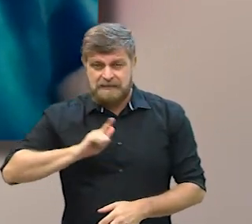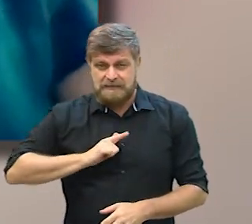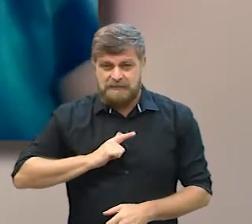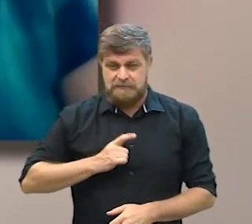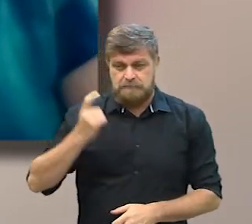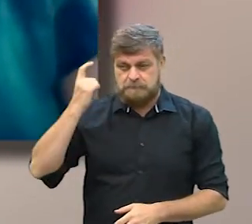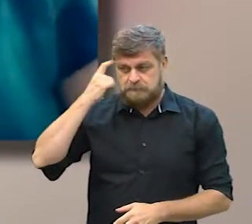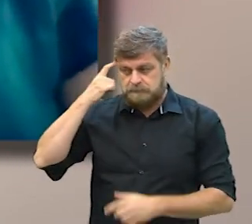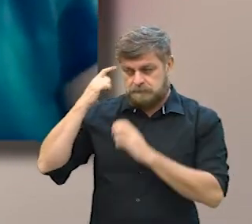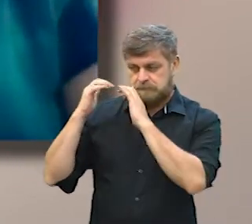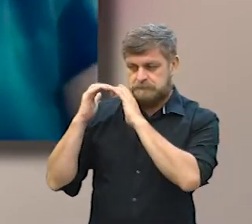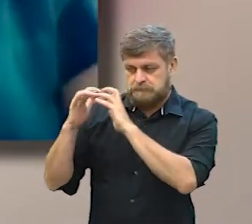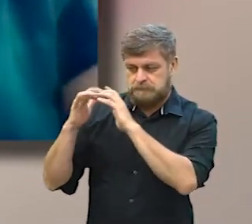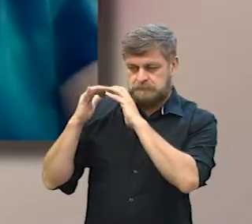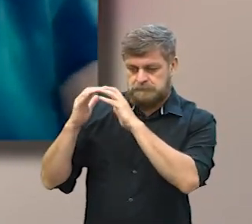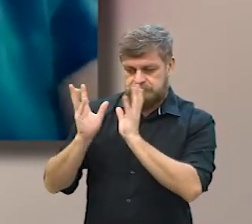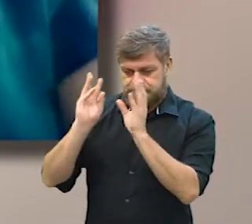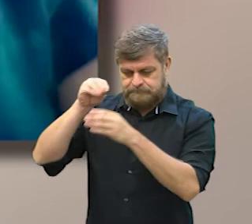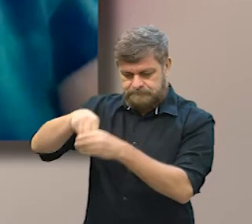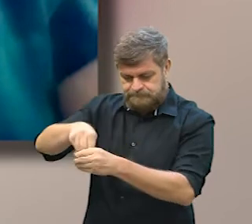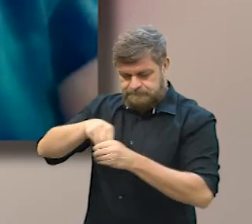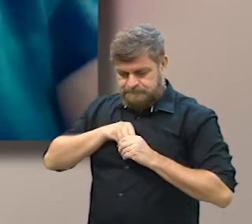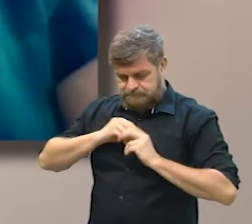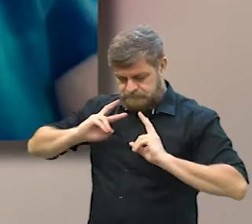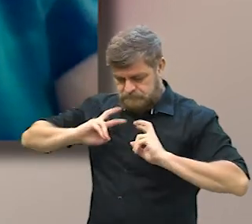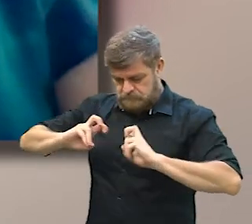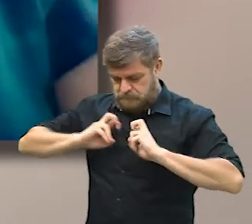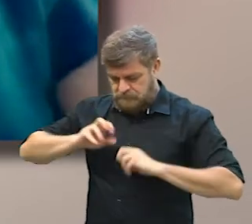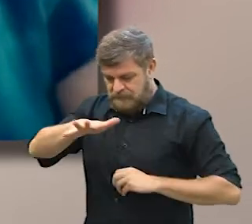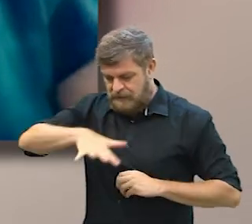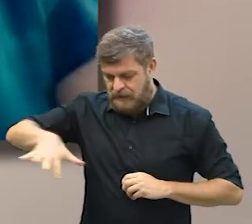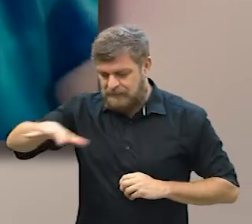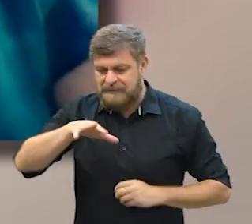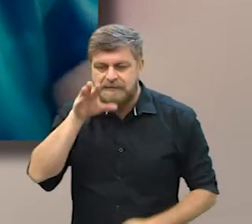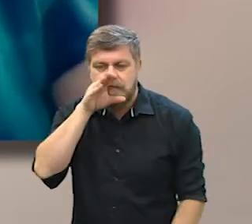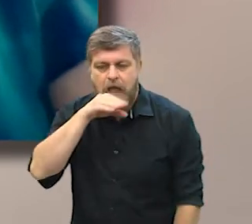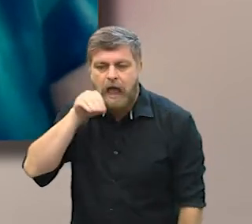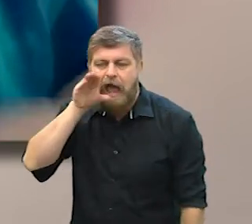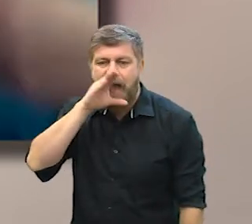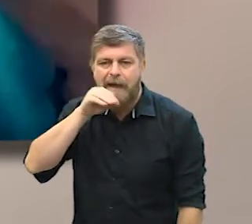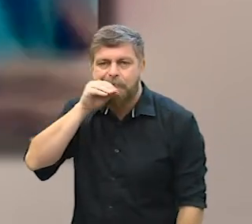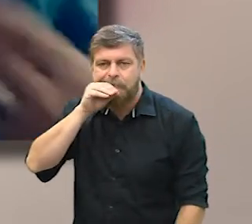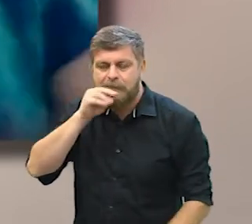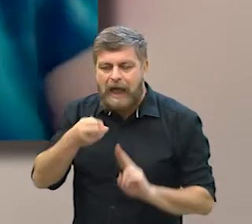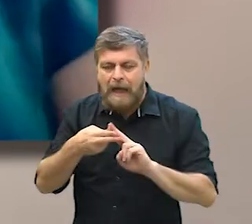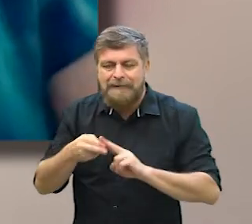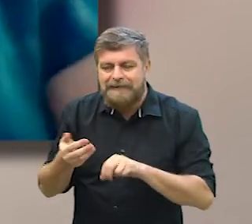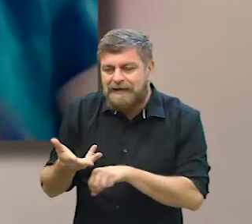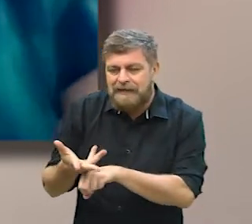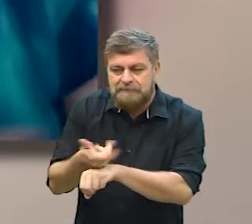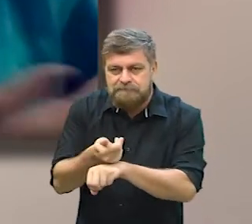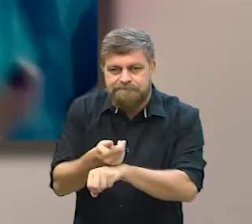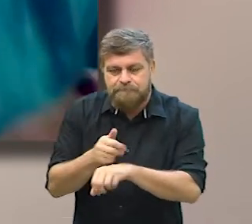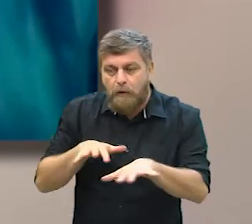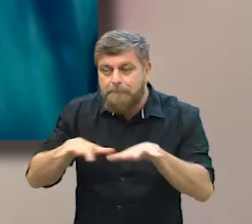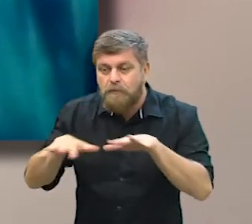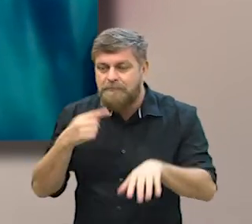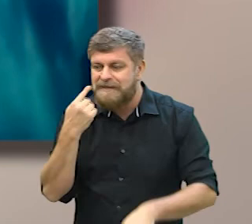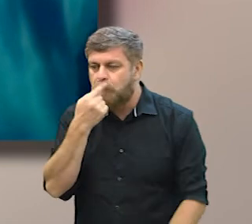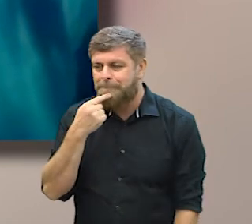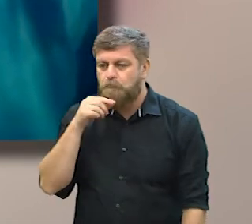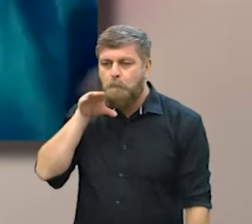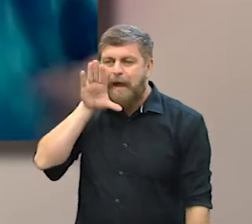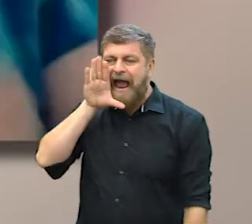criança começa a adquirir esses processos internos, mas ela não tem o externo, que é essa habilidade